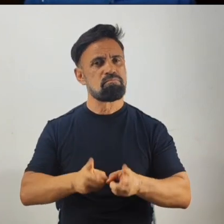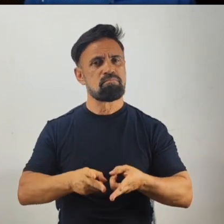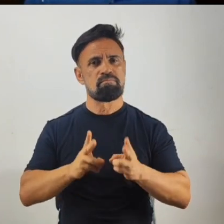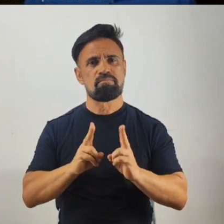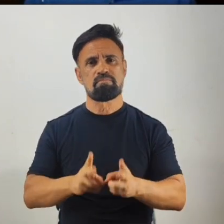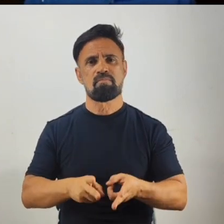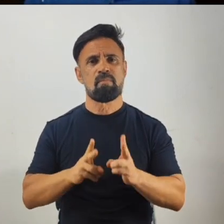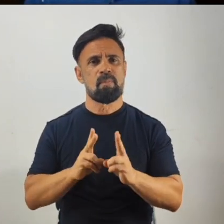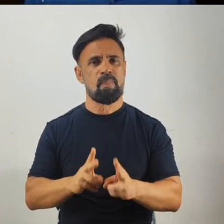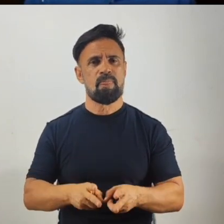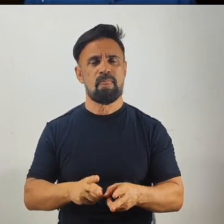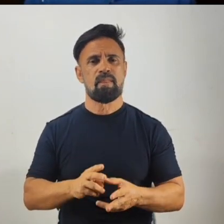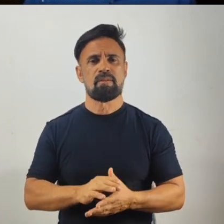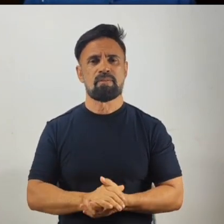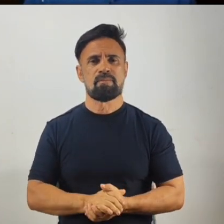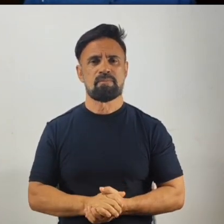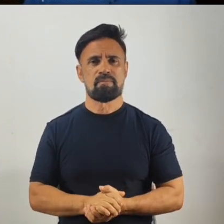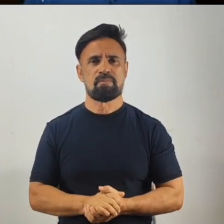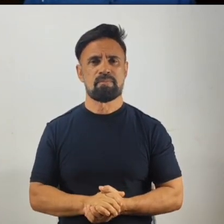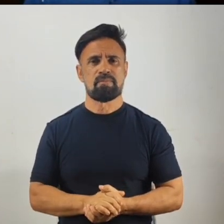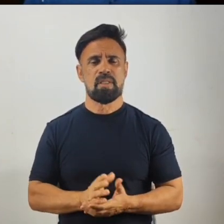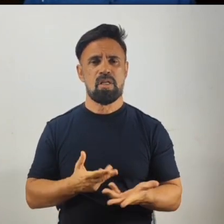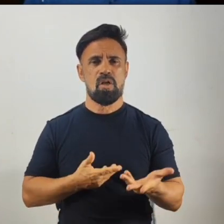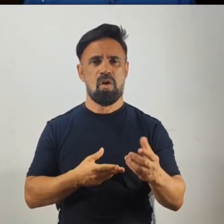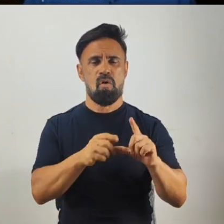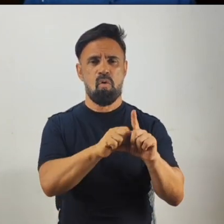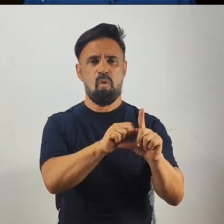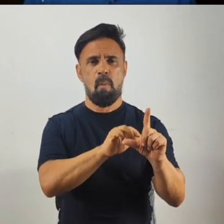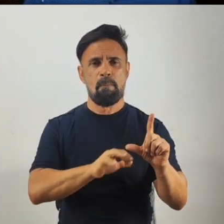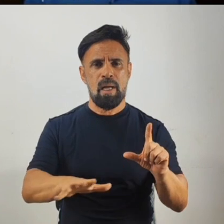melhorias contínuas e